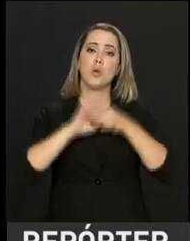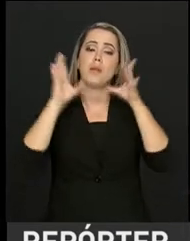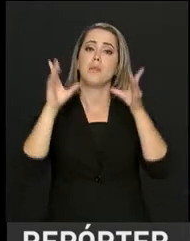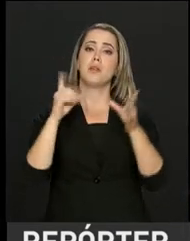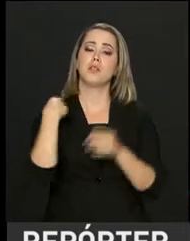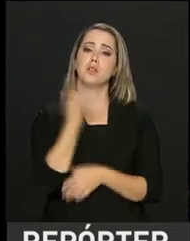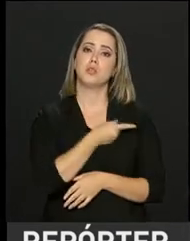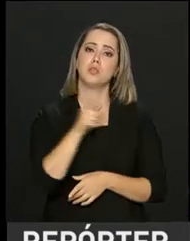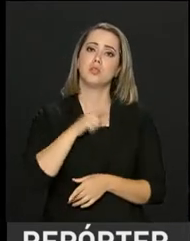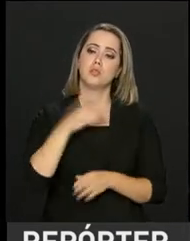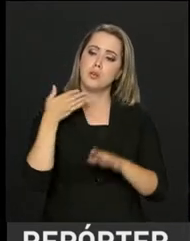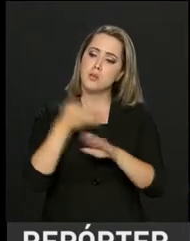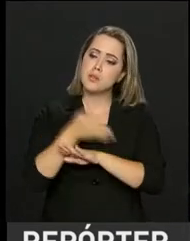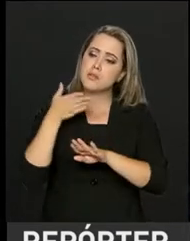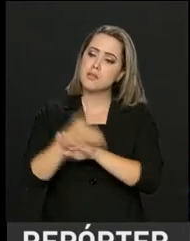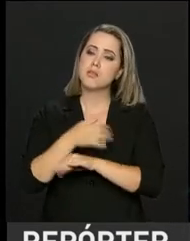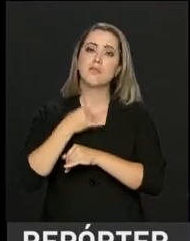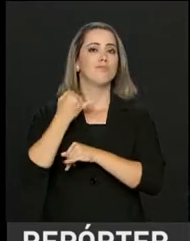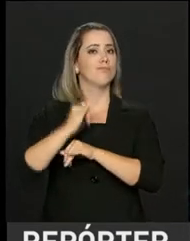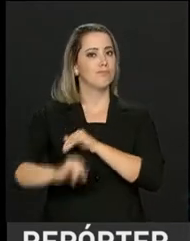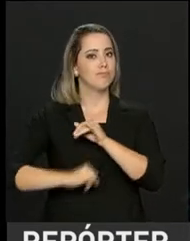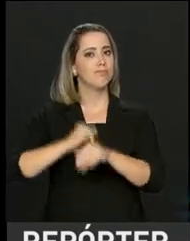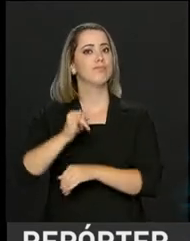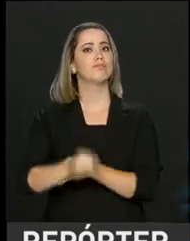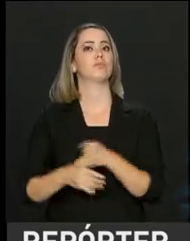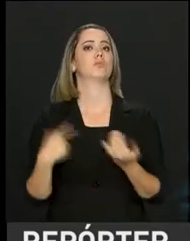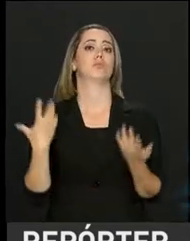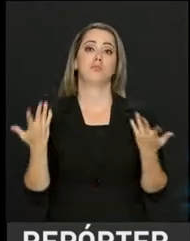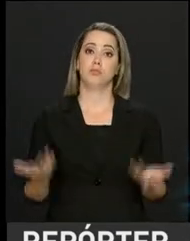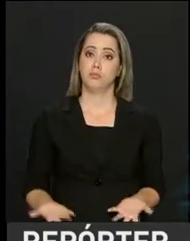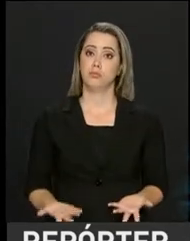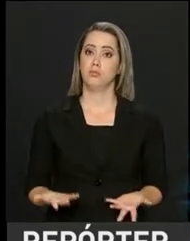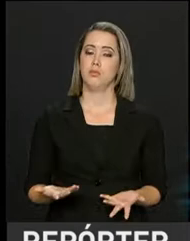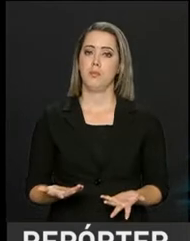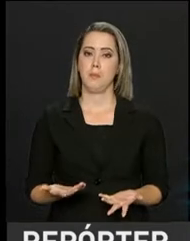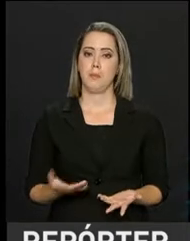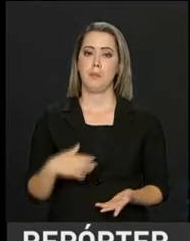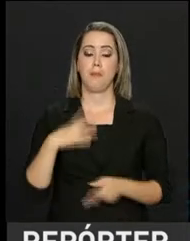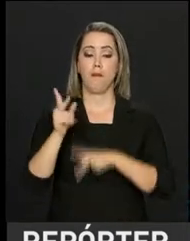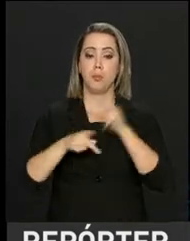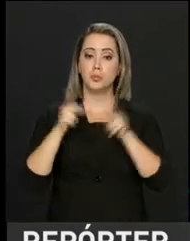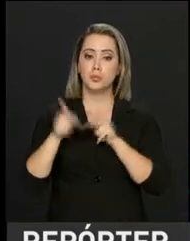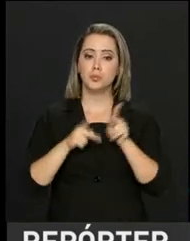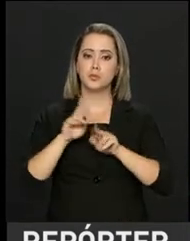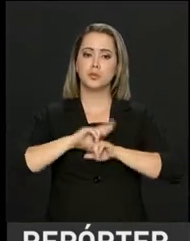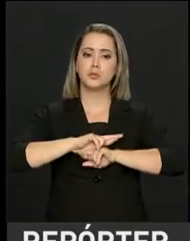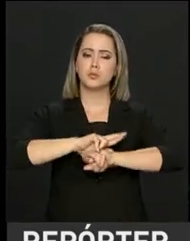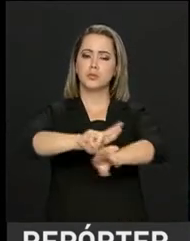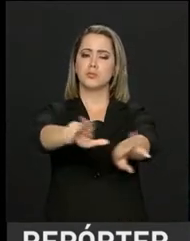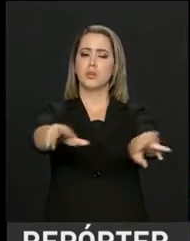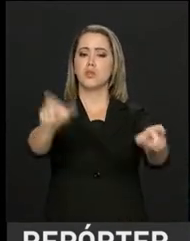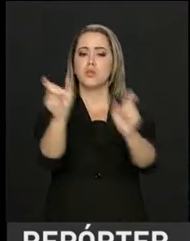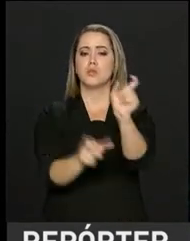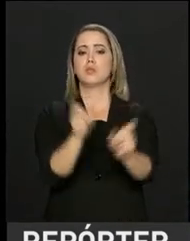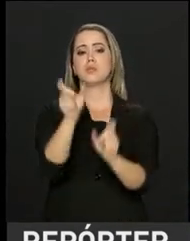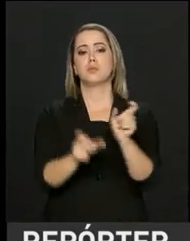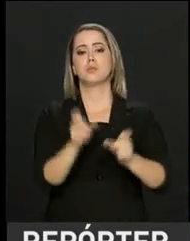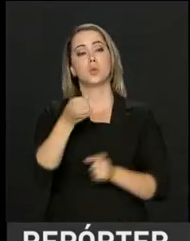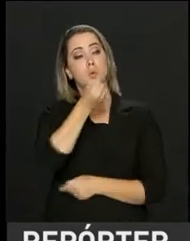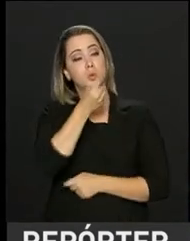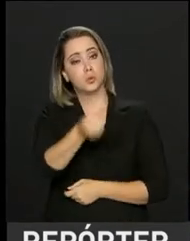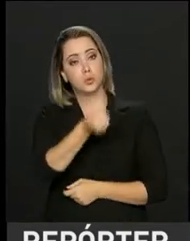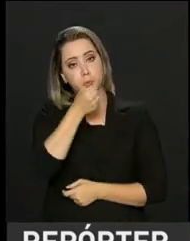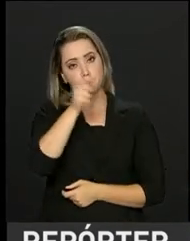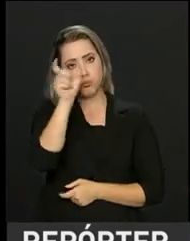ter acesso às informações à população geral a imprensa e analistas